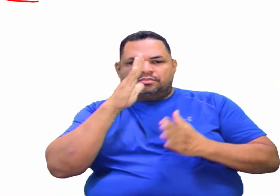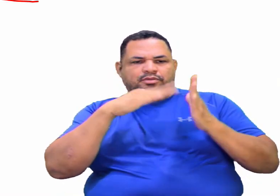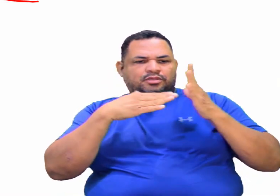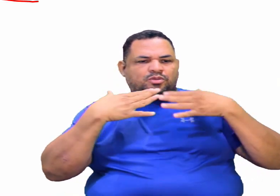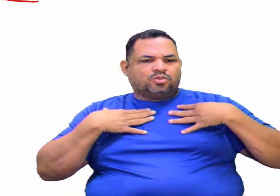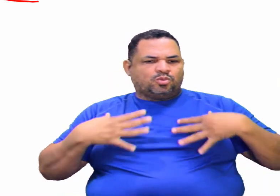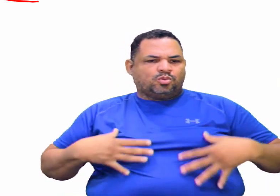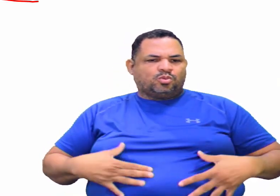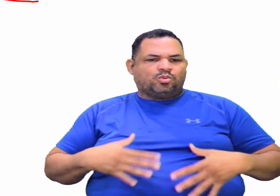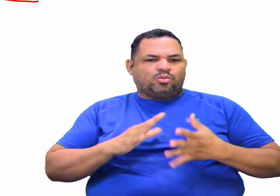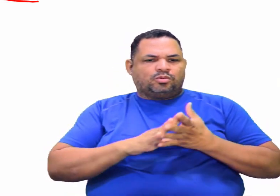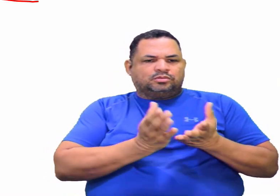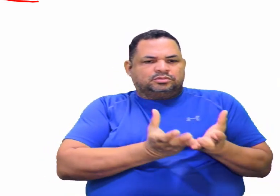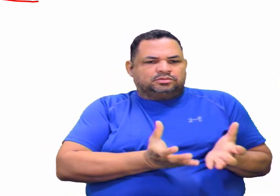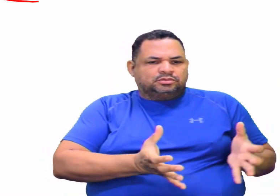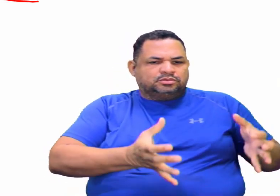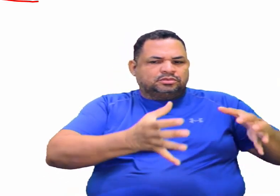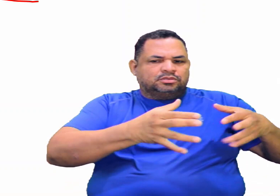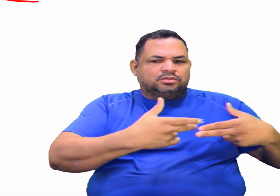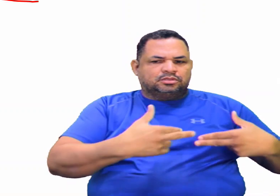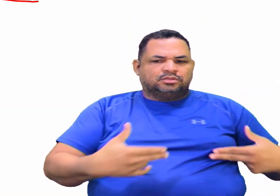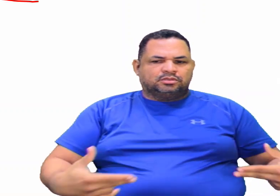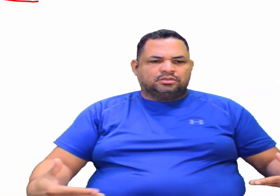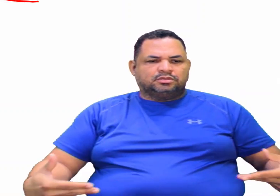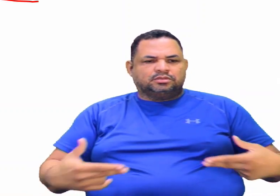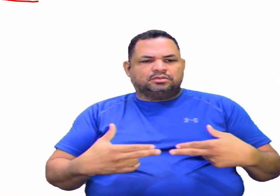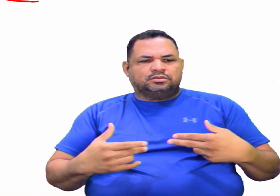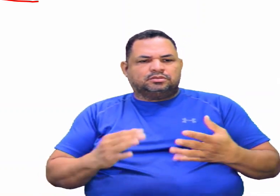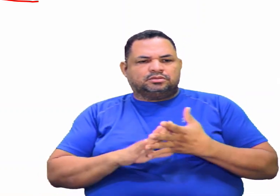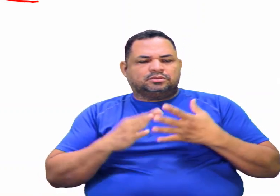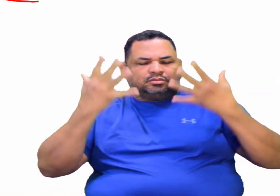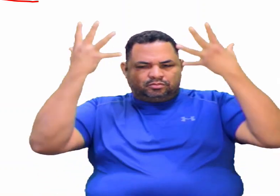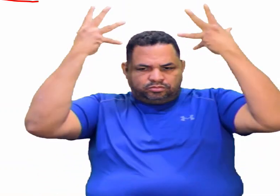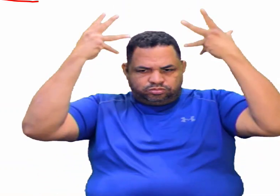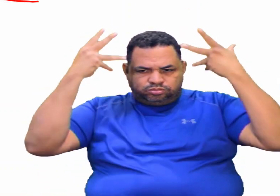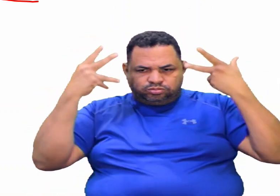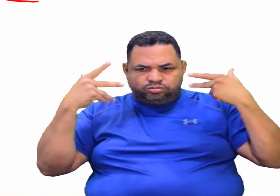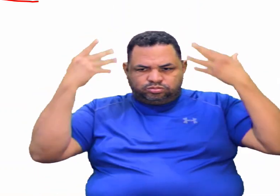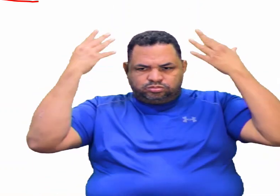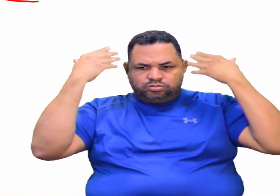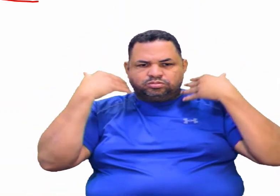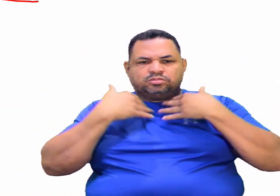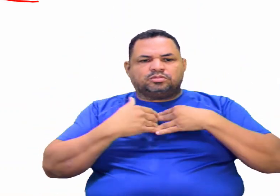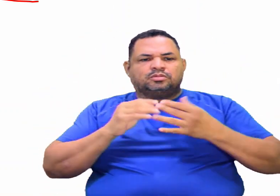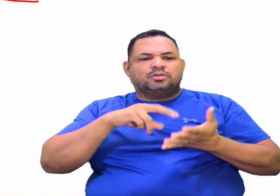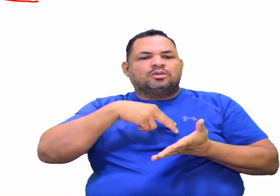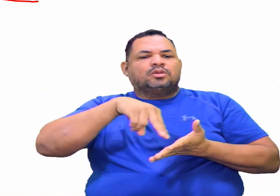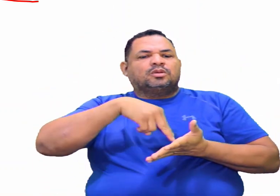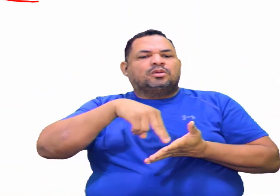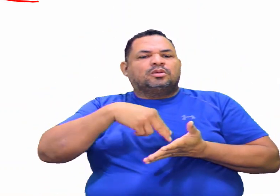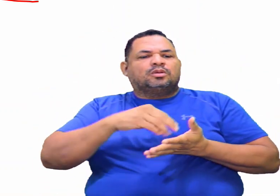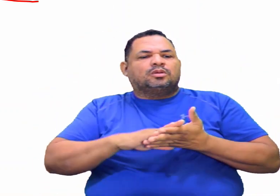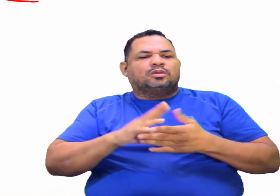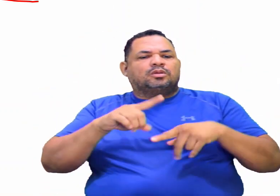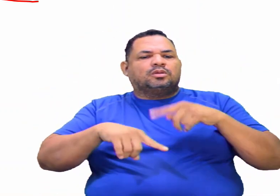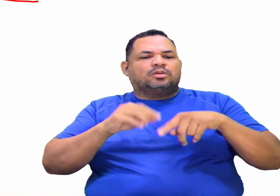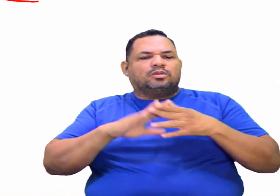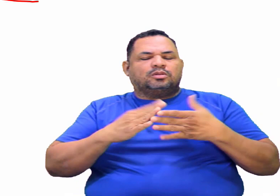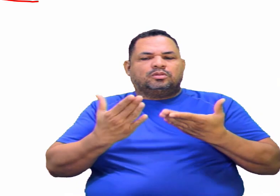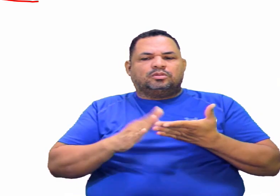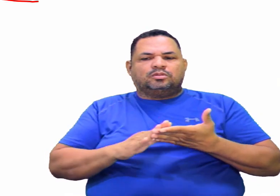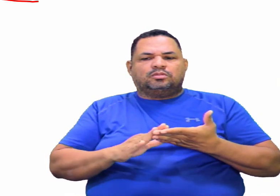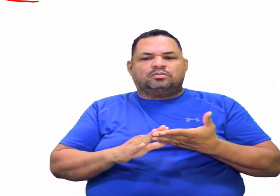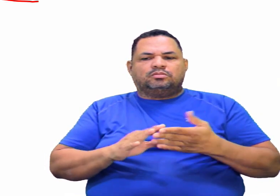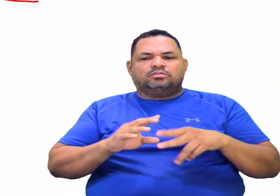pintura corporal, cestaria, plumagem, música, dança e instrumentos